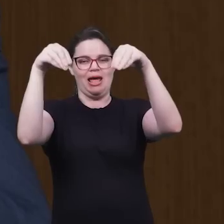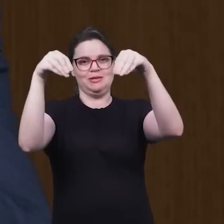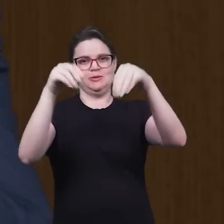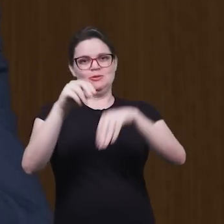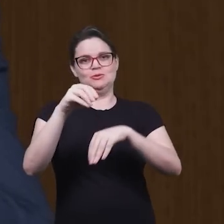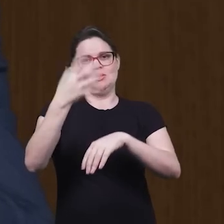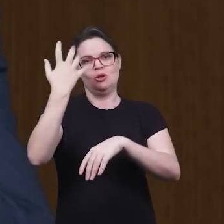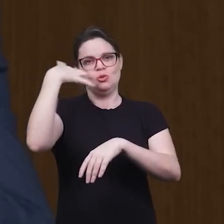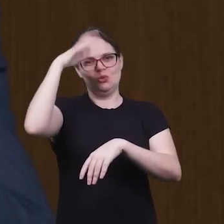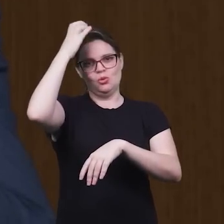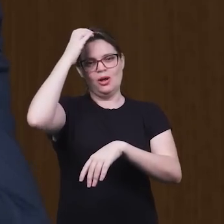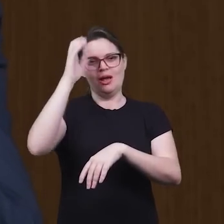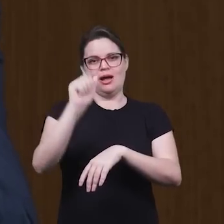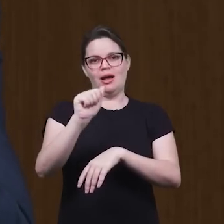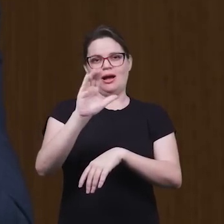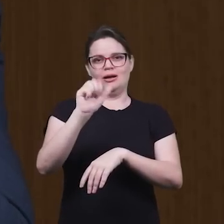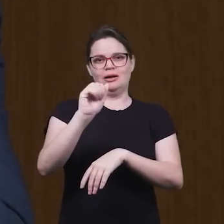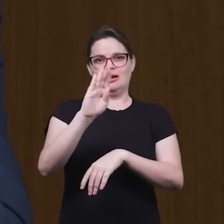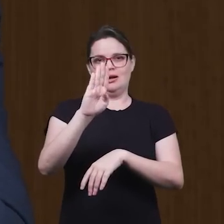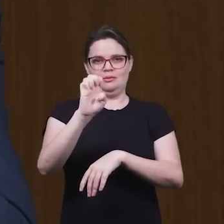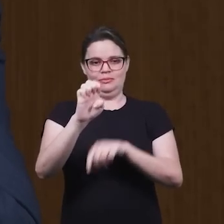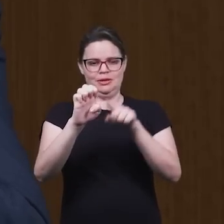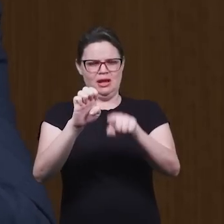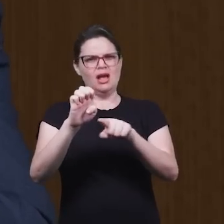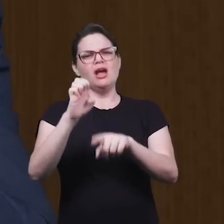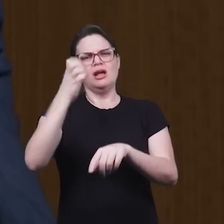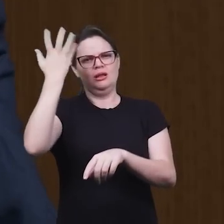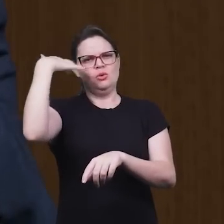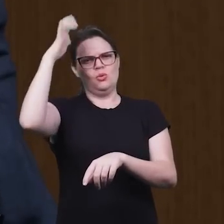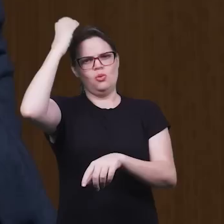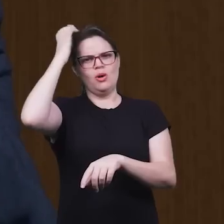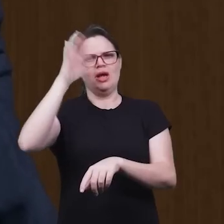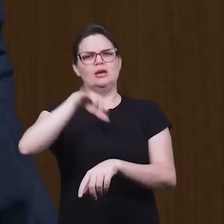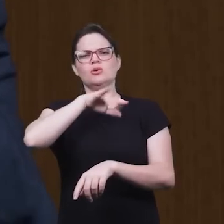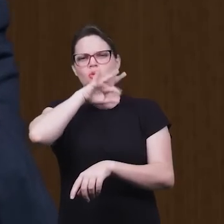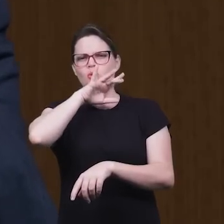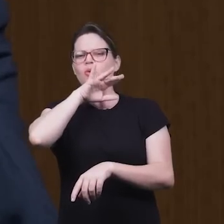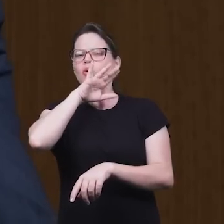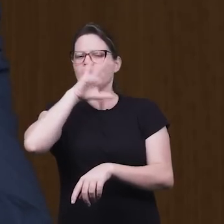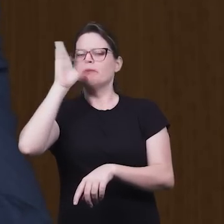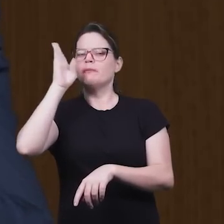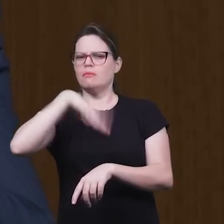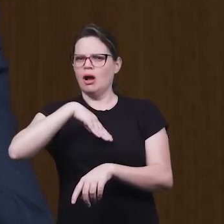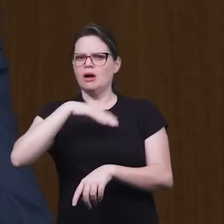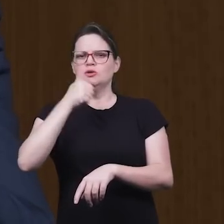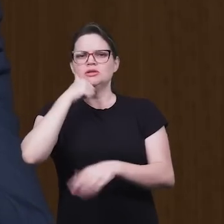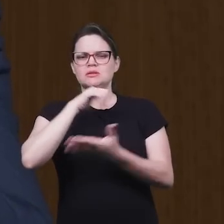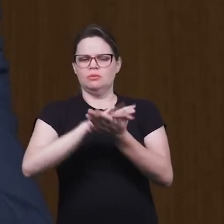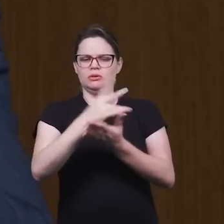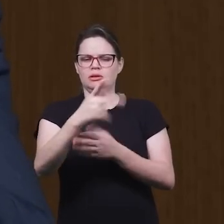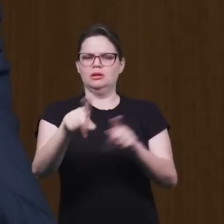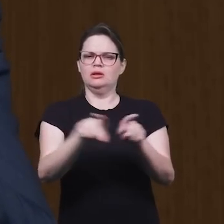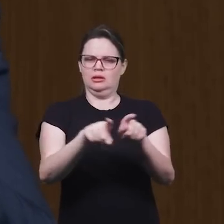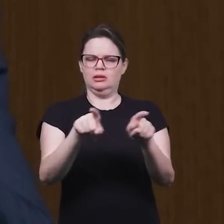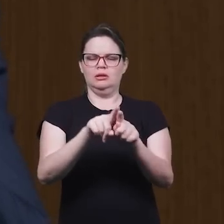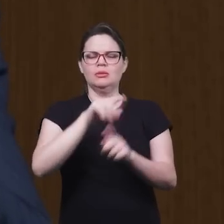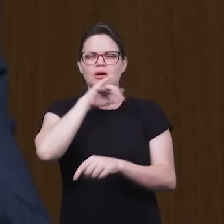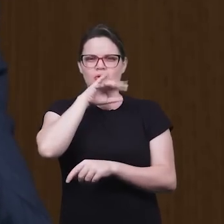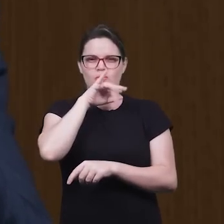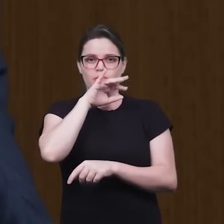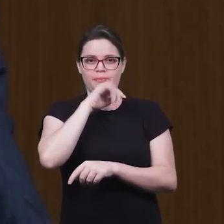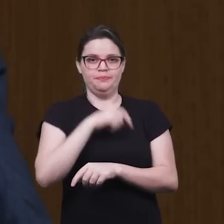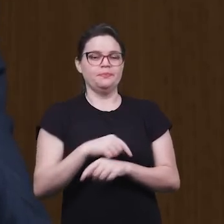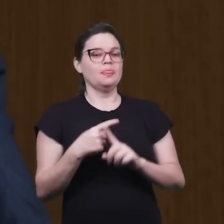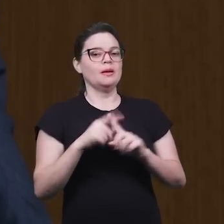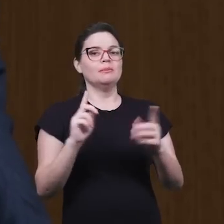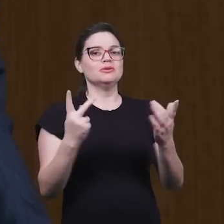que não tinha um coração agradável a Deus, nem ele nem a sua mulher, que se chamava Jezabel. Então Acabe começa a cobiçar